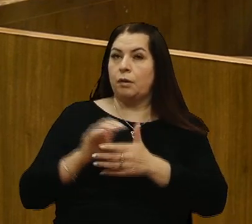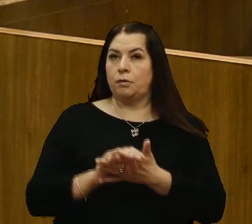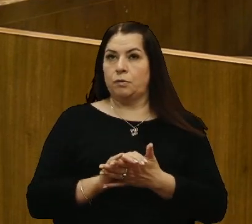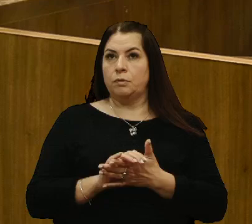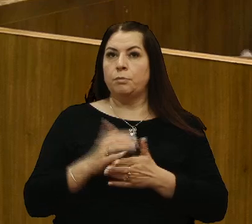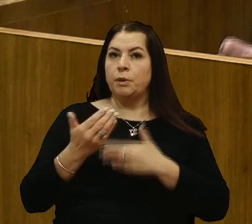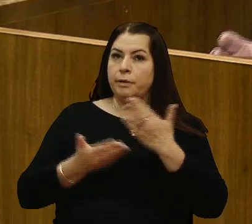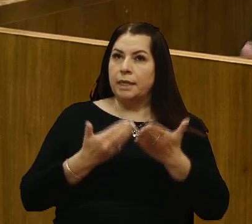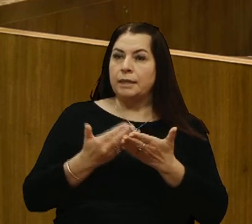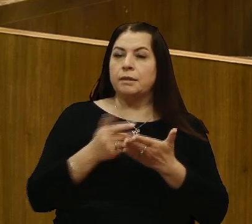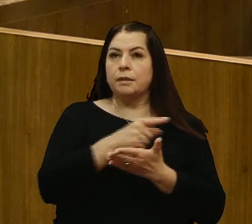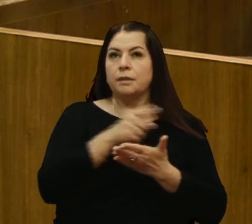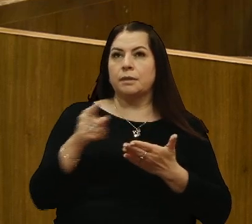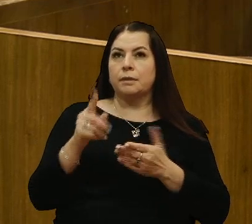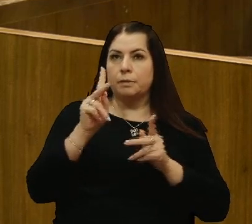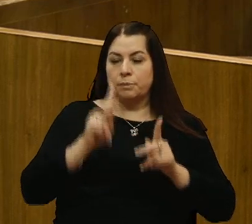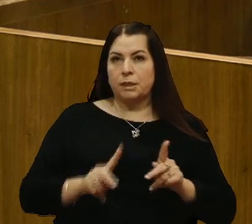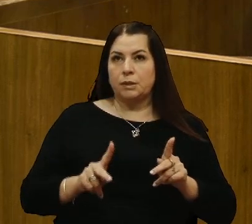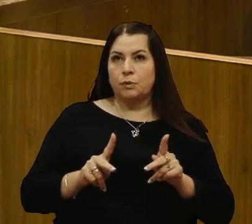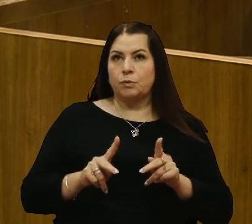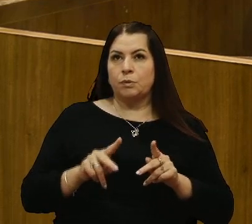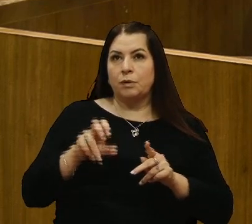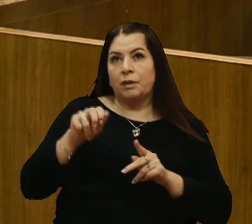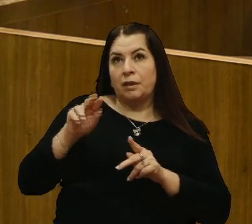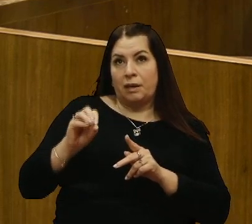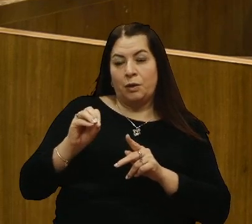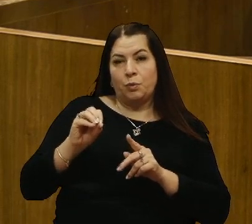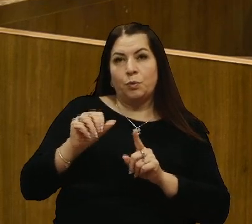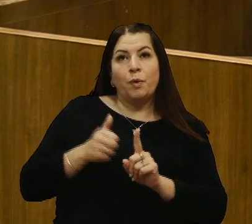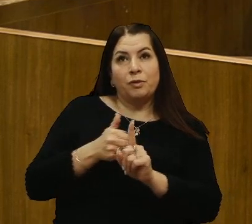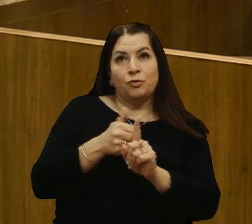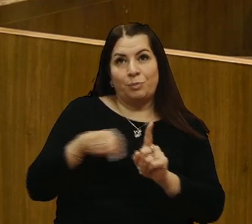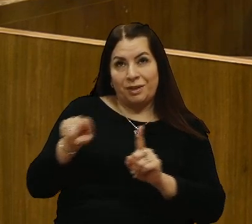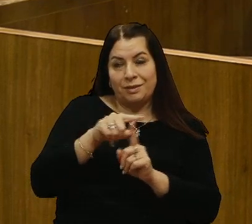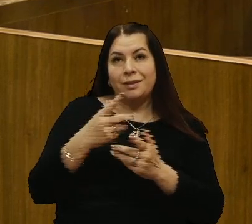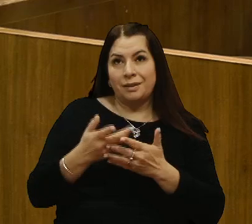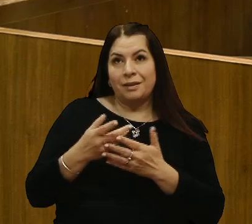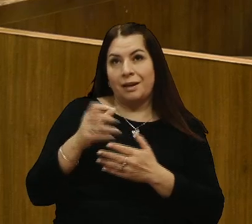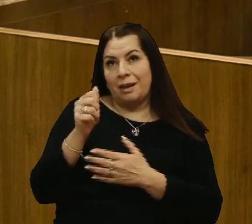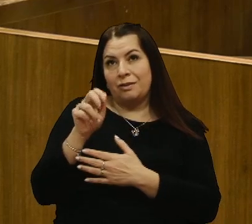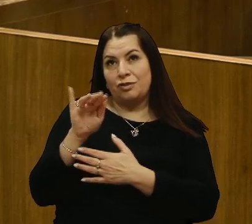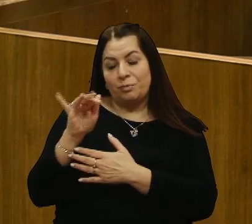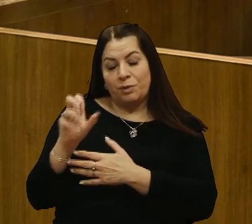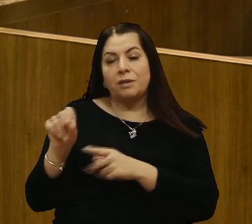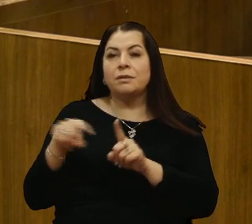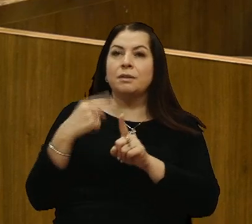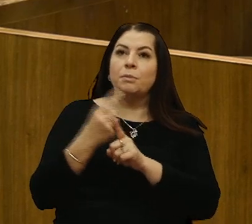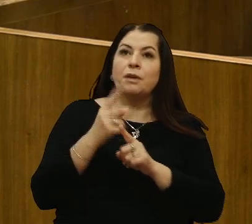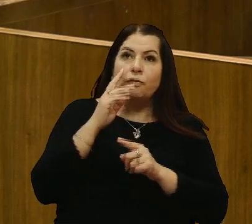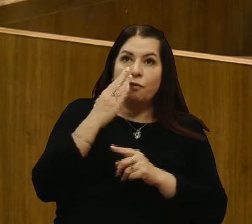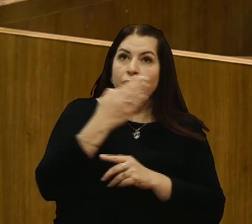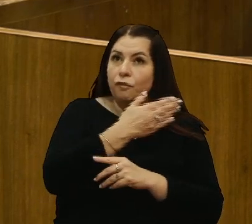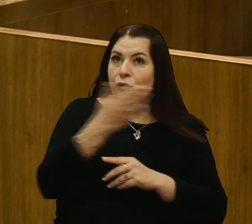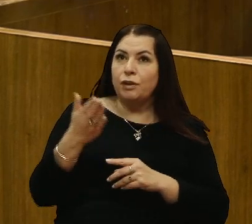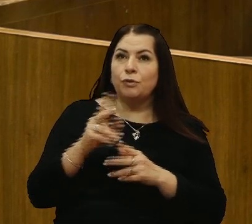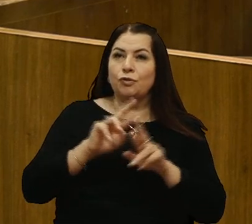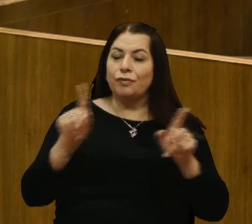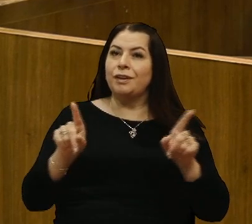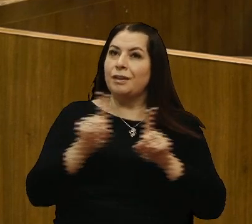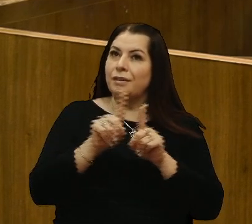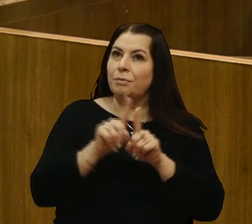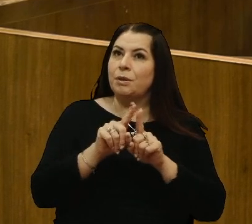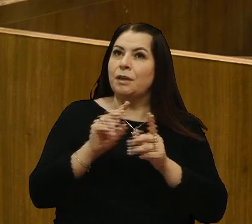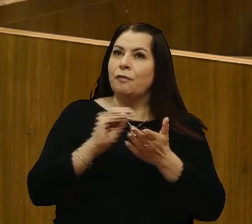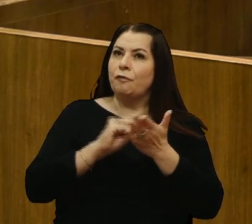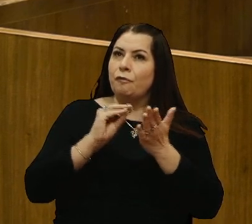para atender as pessoas neuroatípicas. Além disso, há o enfrentamento de estigmas e da falta